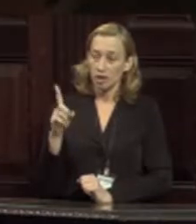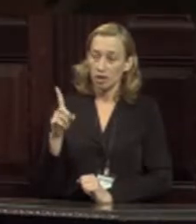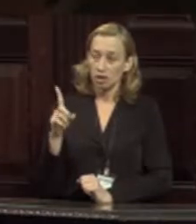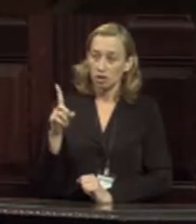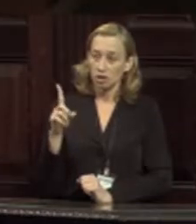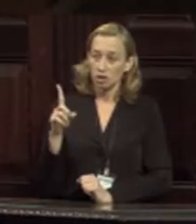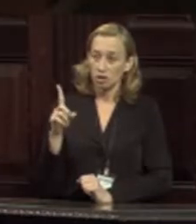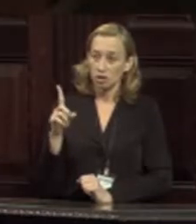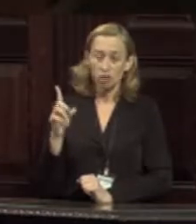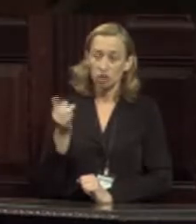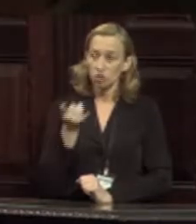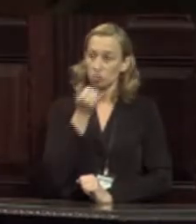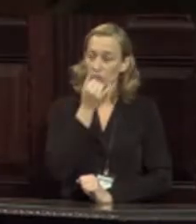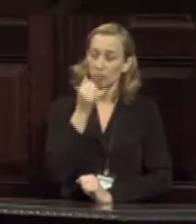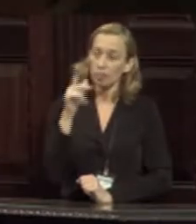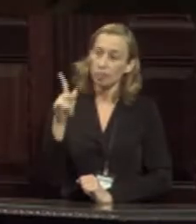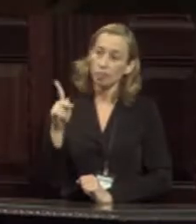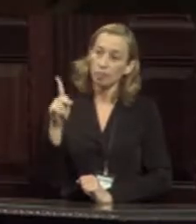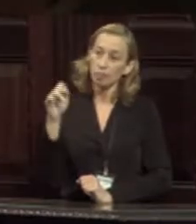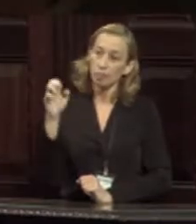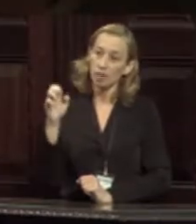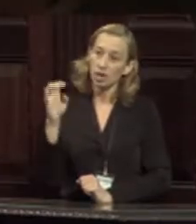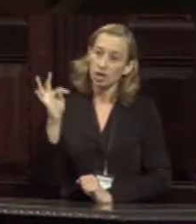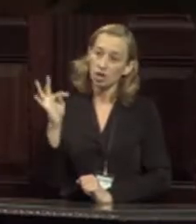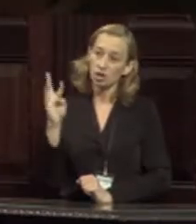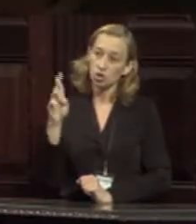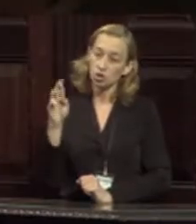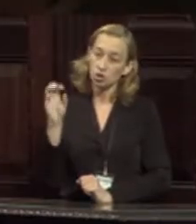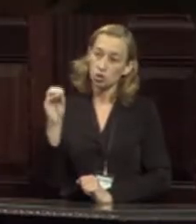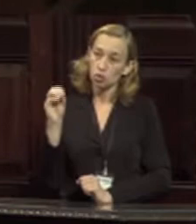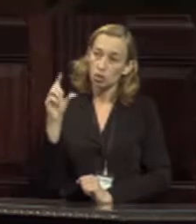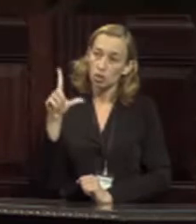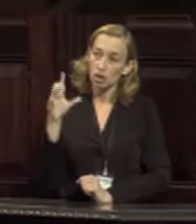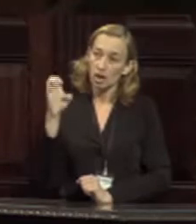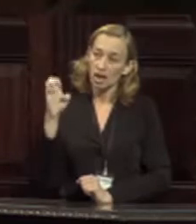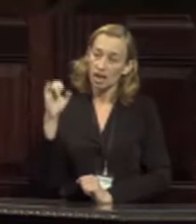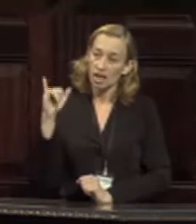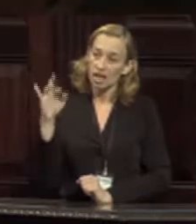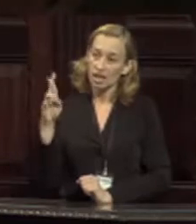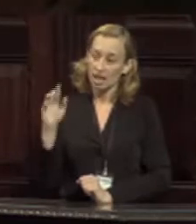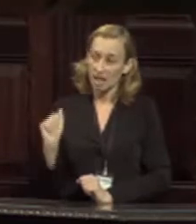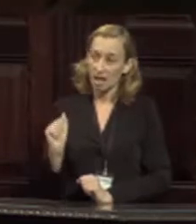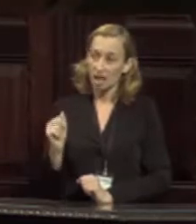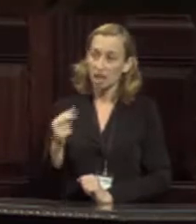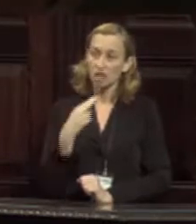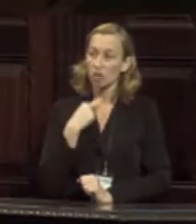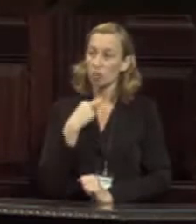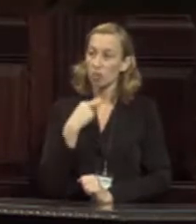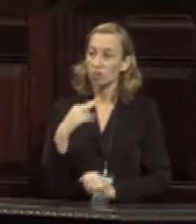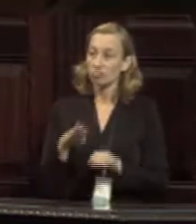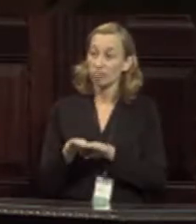pontos percentuais. E se esse ICMS crescer,